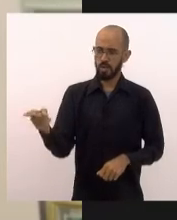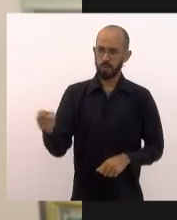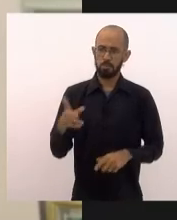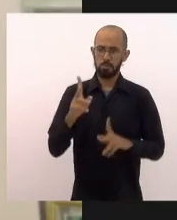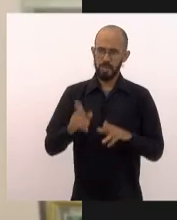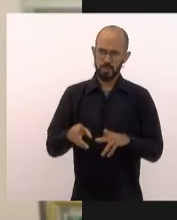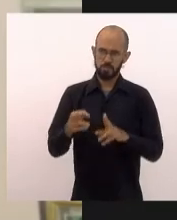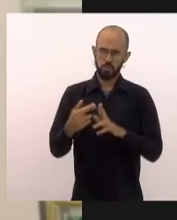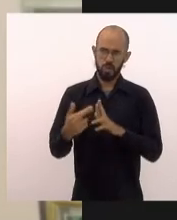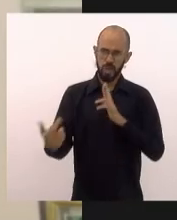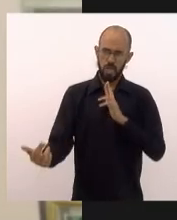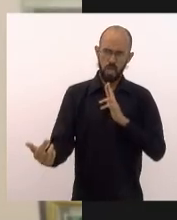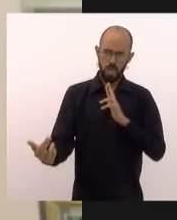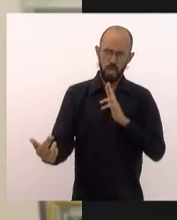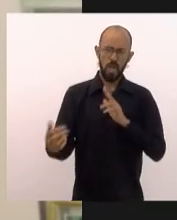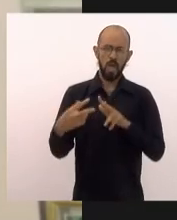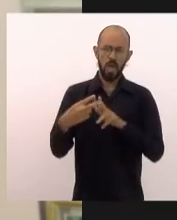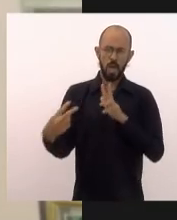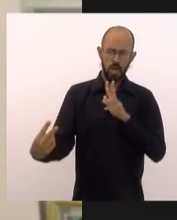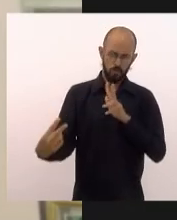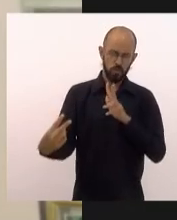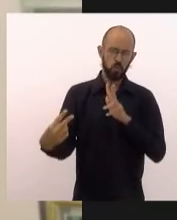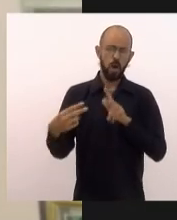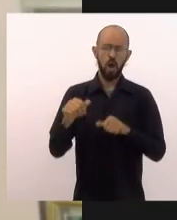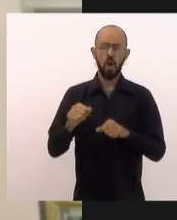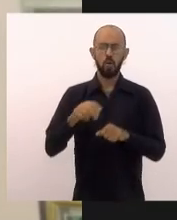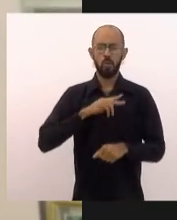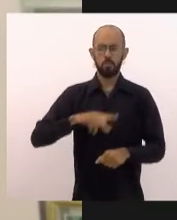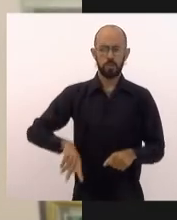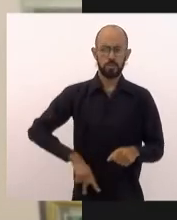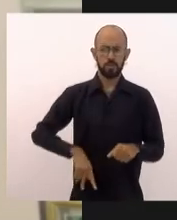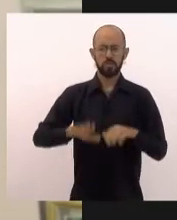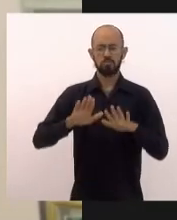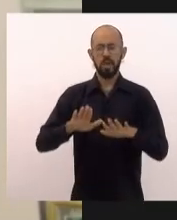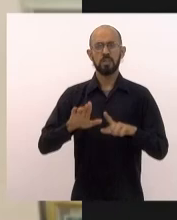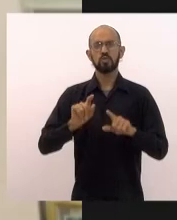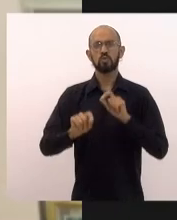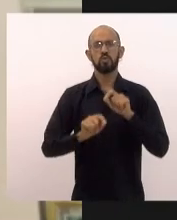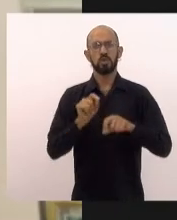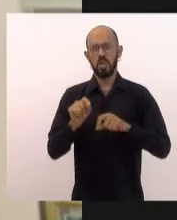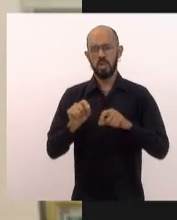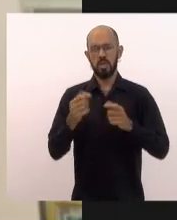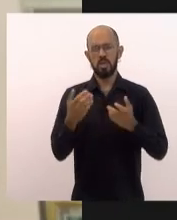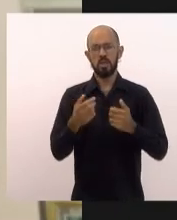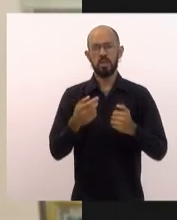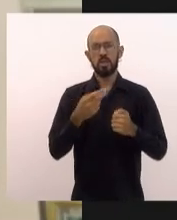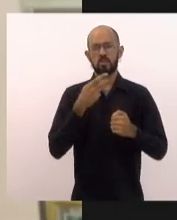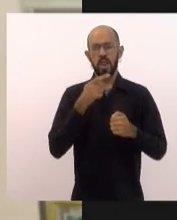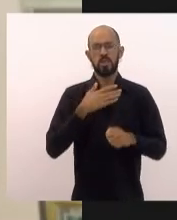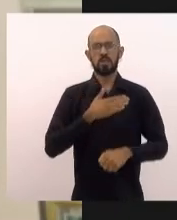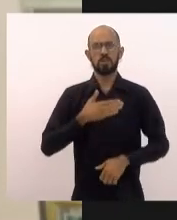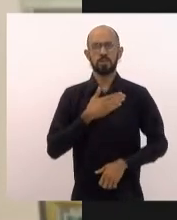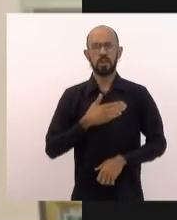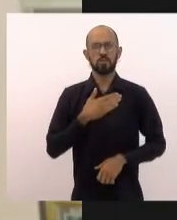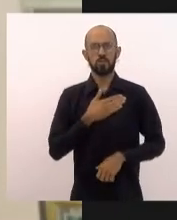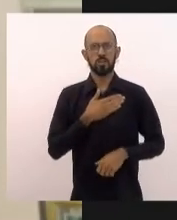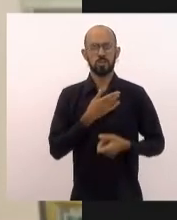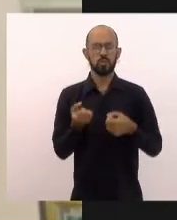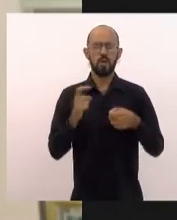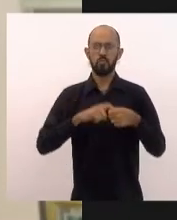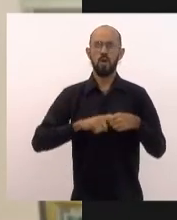remota, presidindo os trabalhos da casa. Mas venho aqui hoje não só para expressar a minha satisfação no nosso